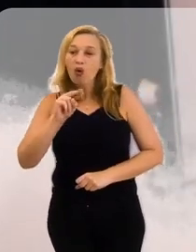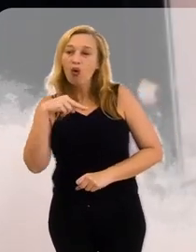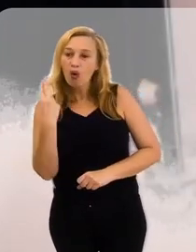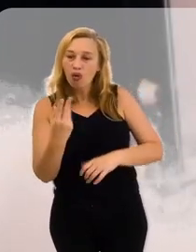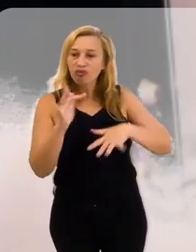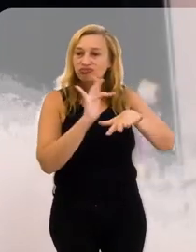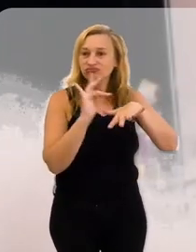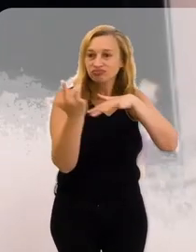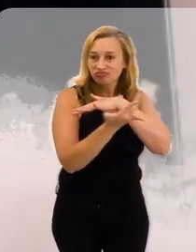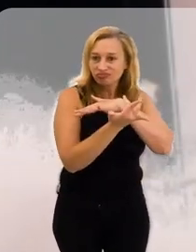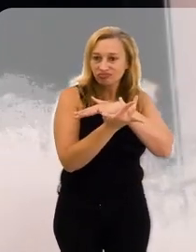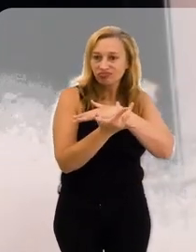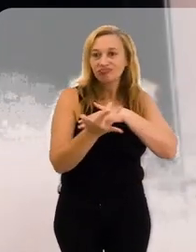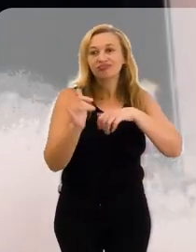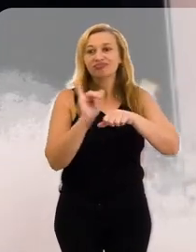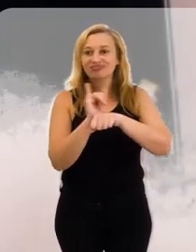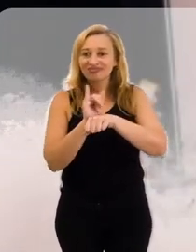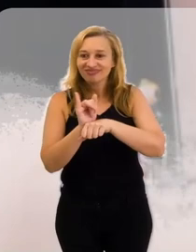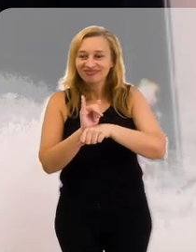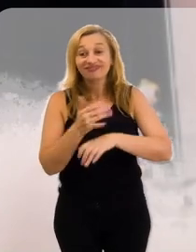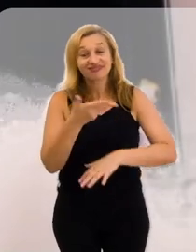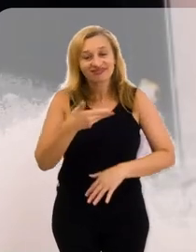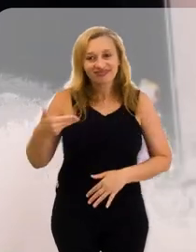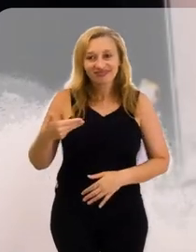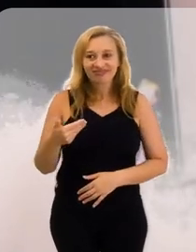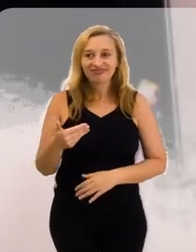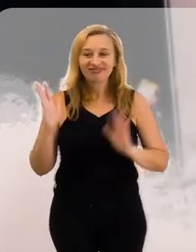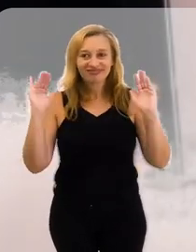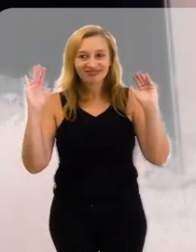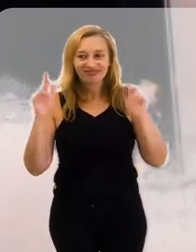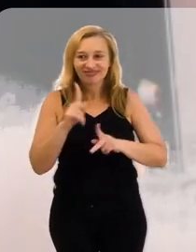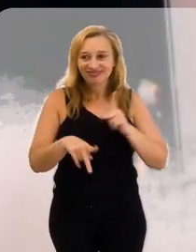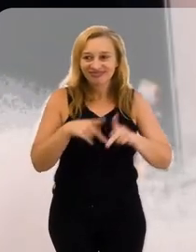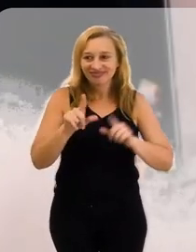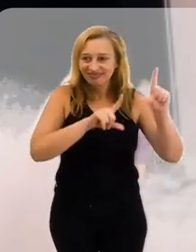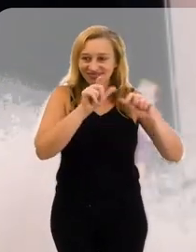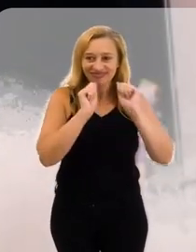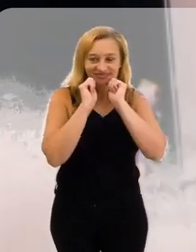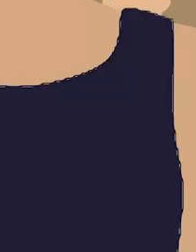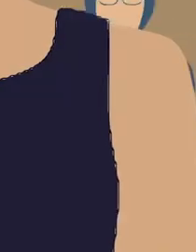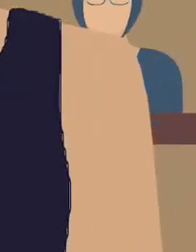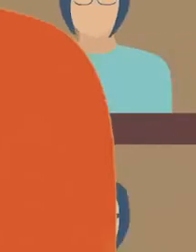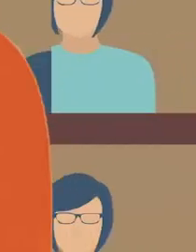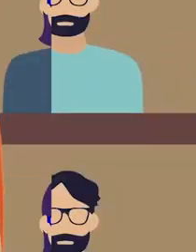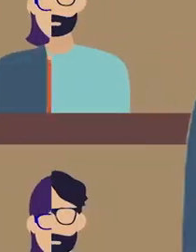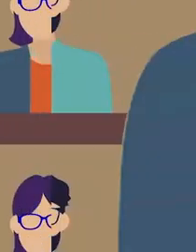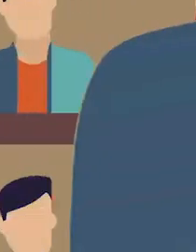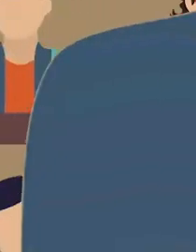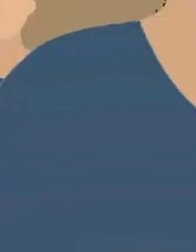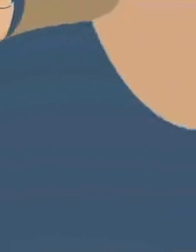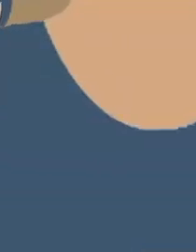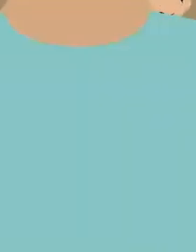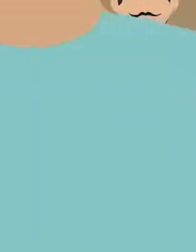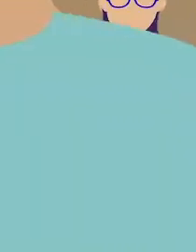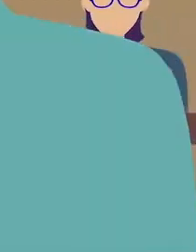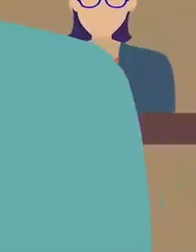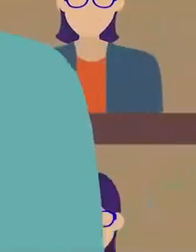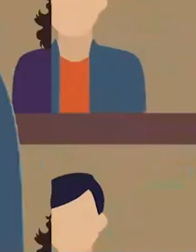nosso site ou então o nosso canal no YouTube TV alerj canal do Povo até a próxima tchau